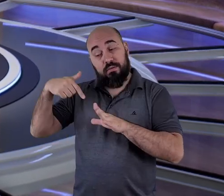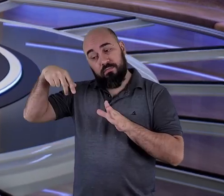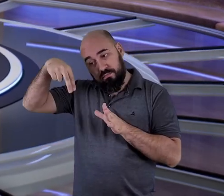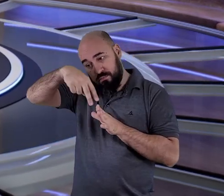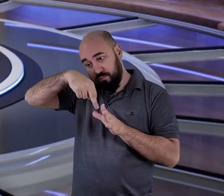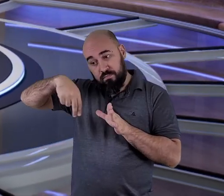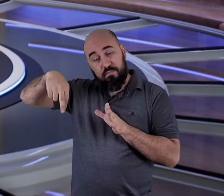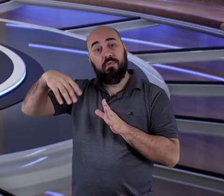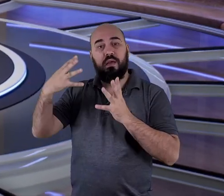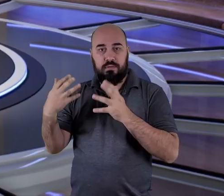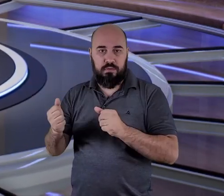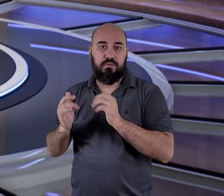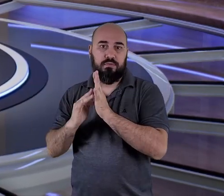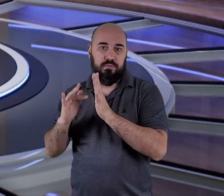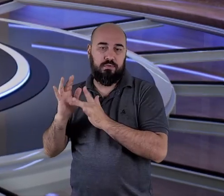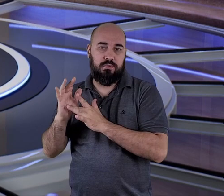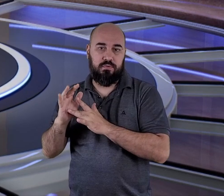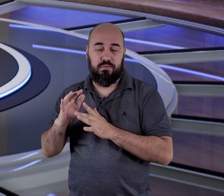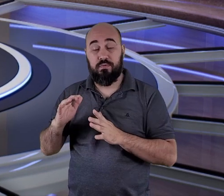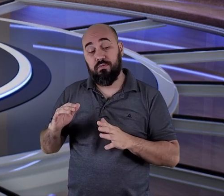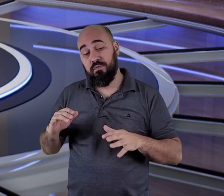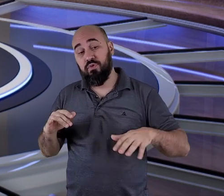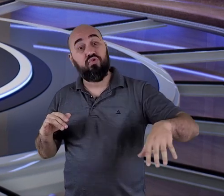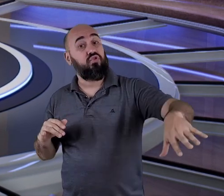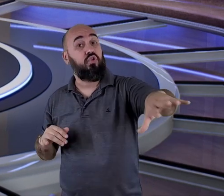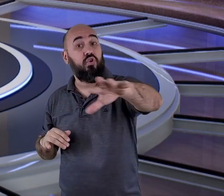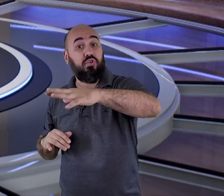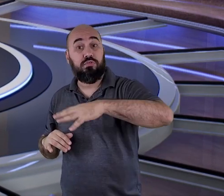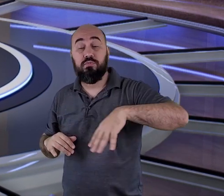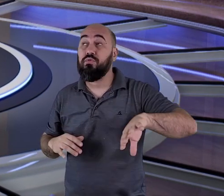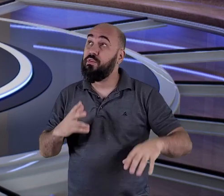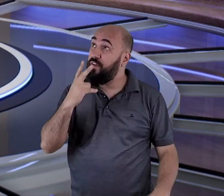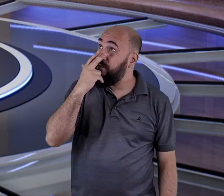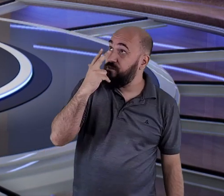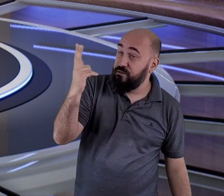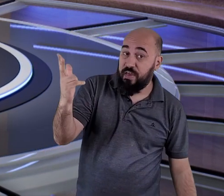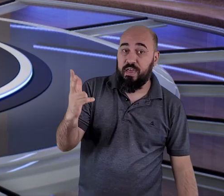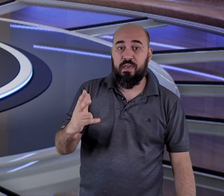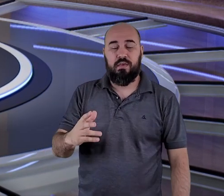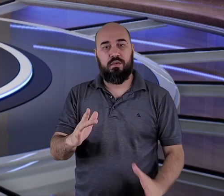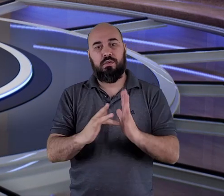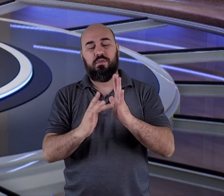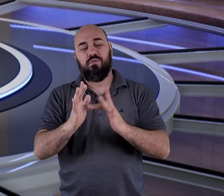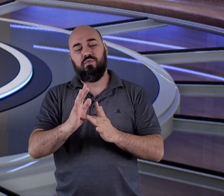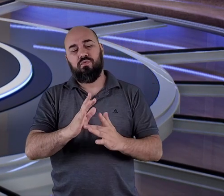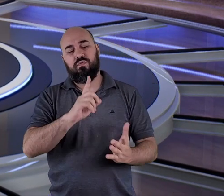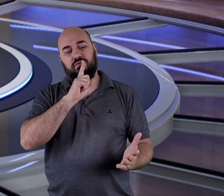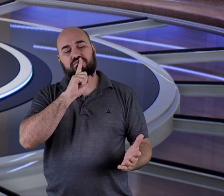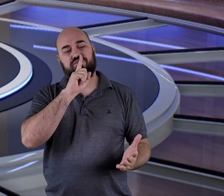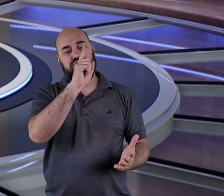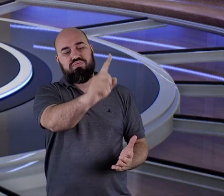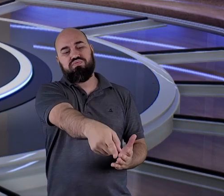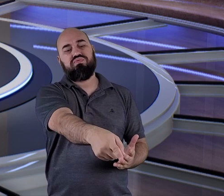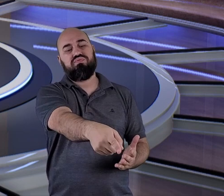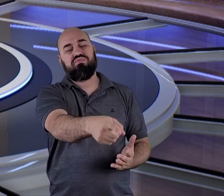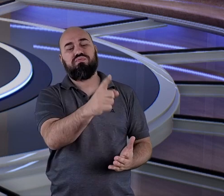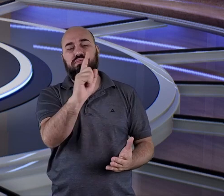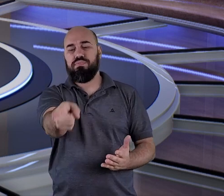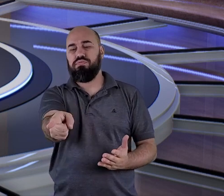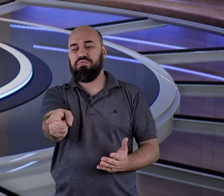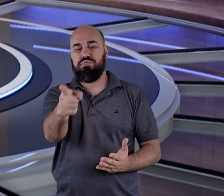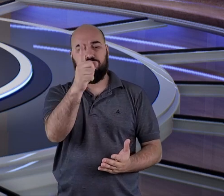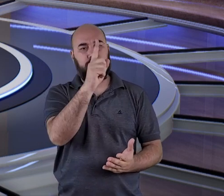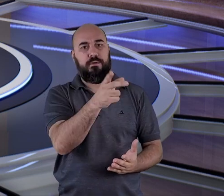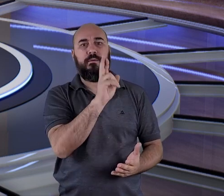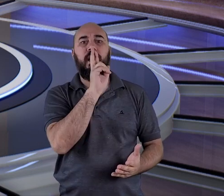de comparecer diante do tribunal de Deus. O juízo começará com a queda de Satanás e